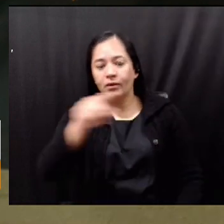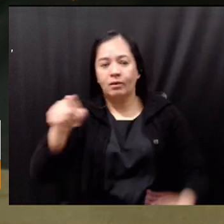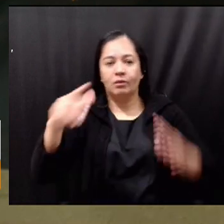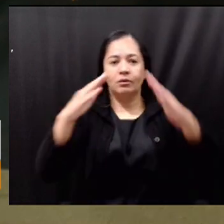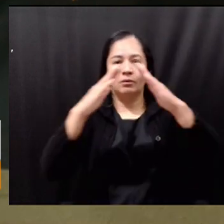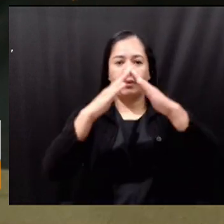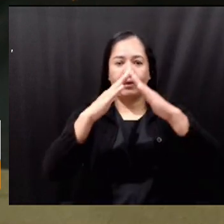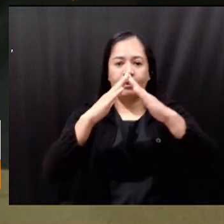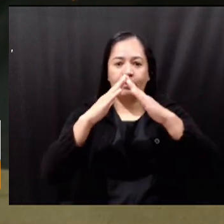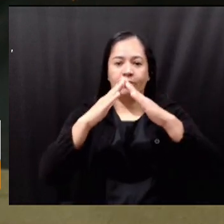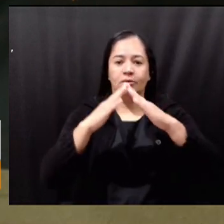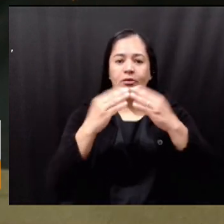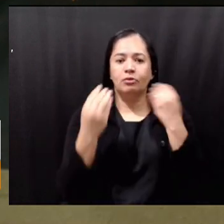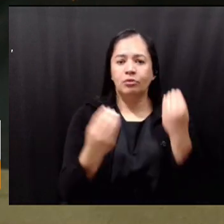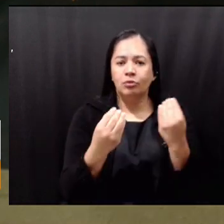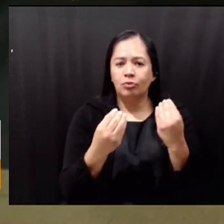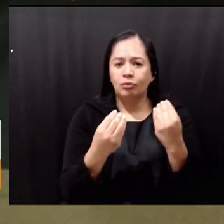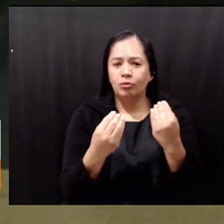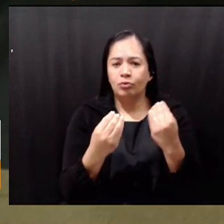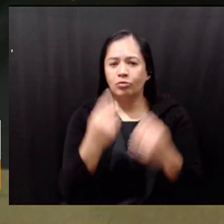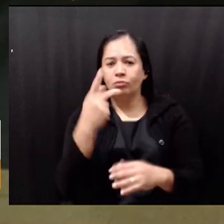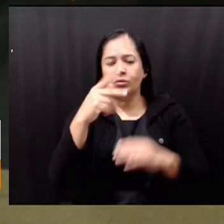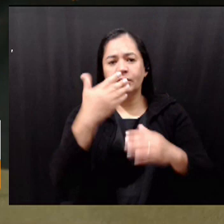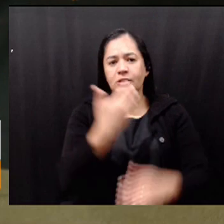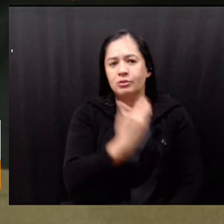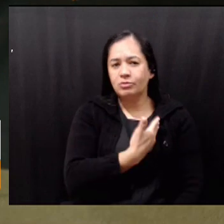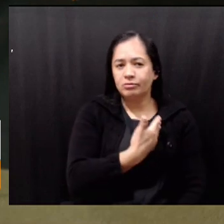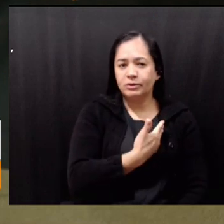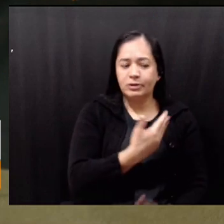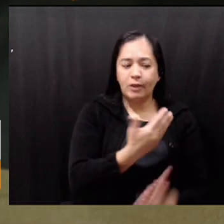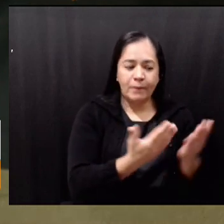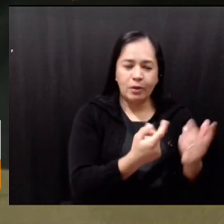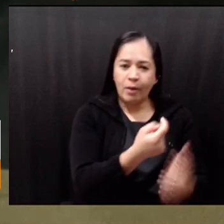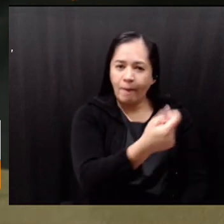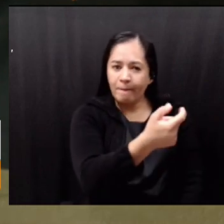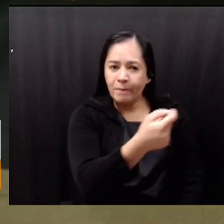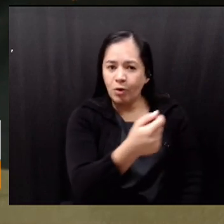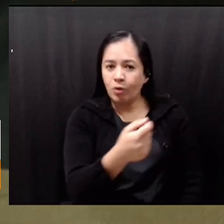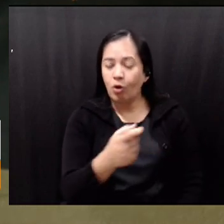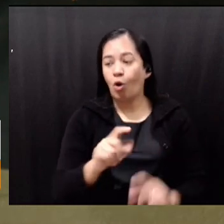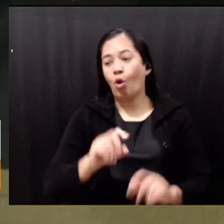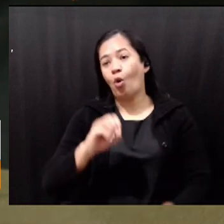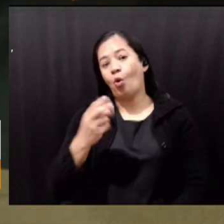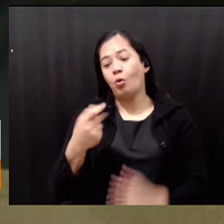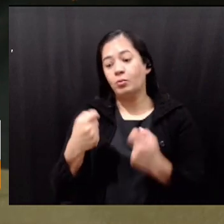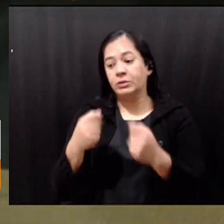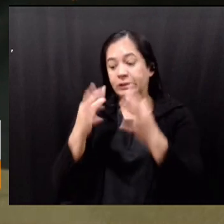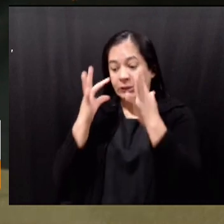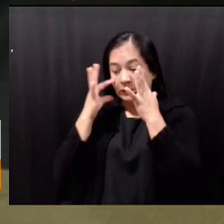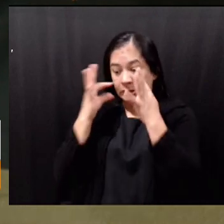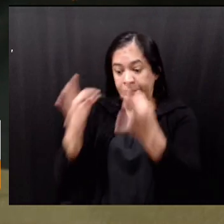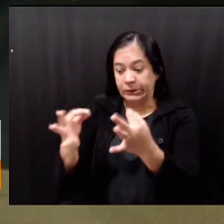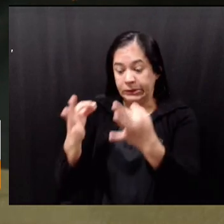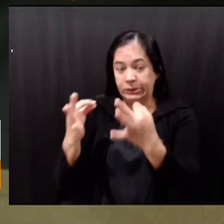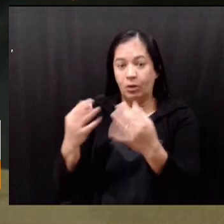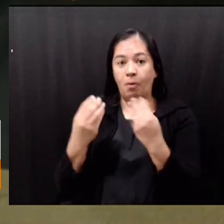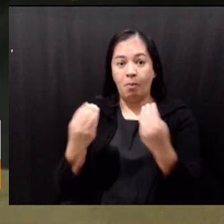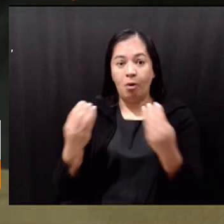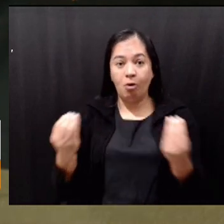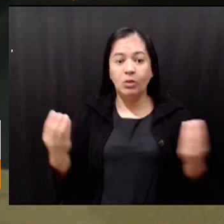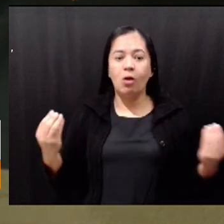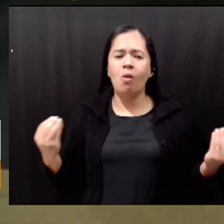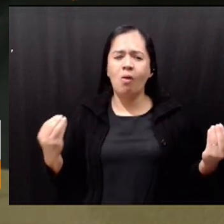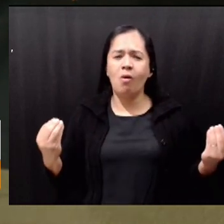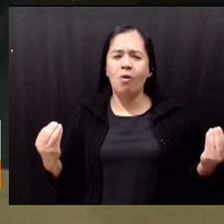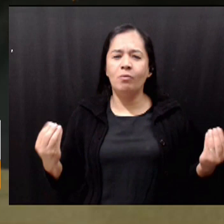né? É baixa manutenção? Exige muita atenção? Tá exacerbada demais essa atenção